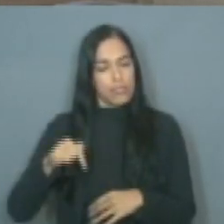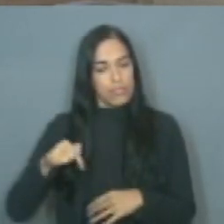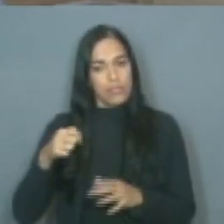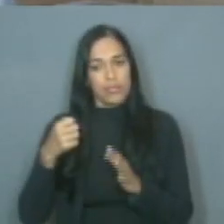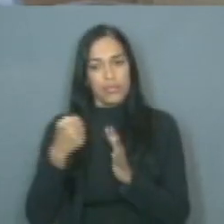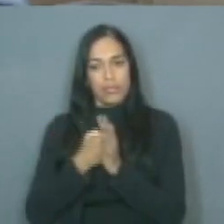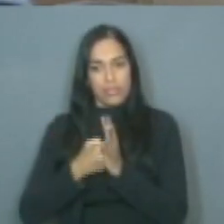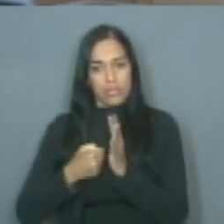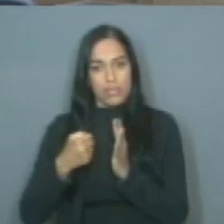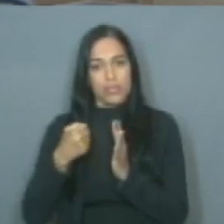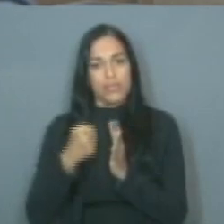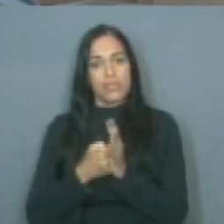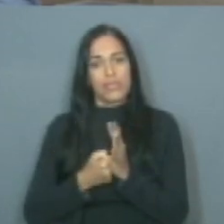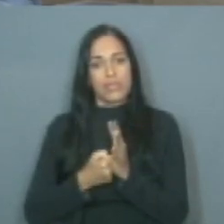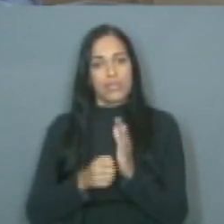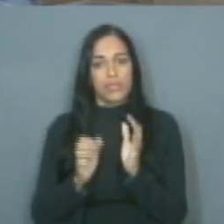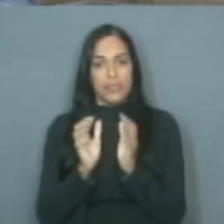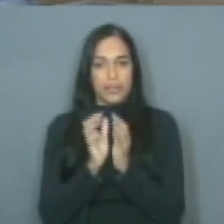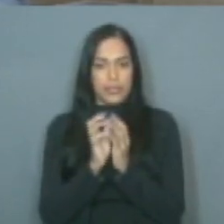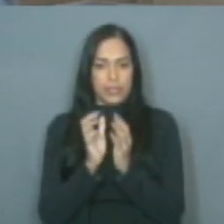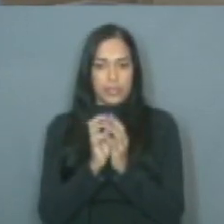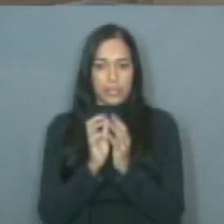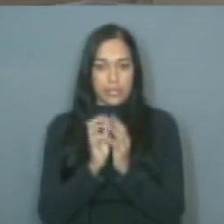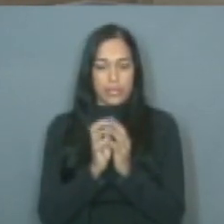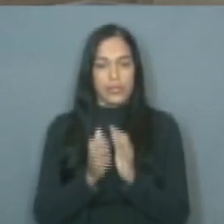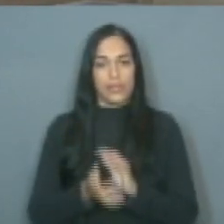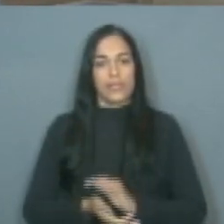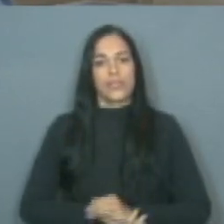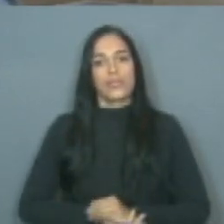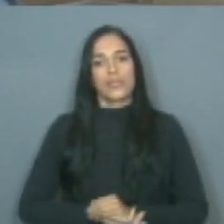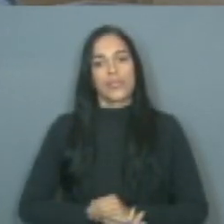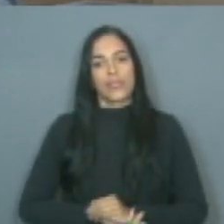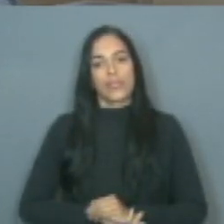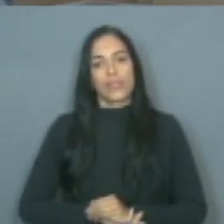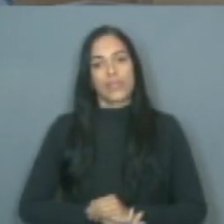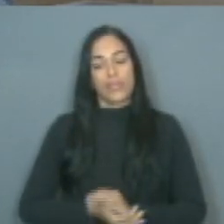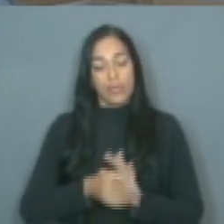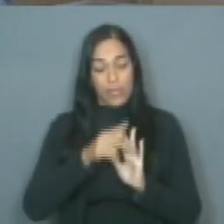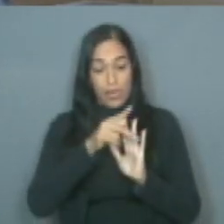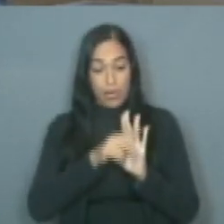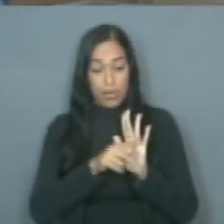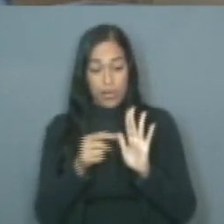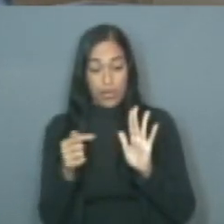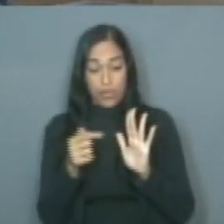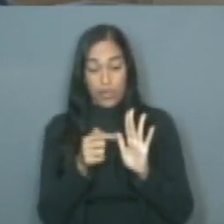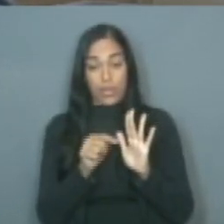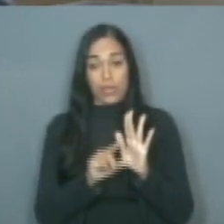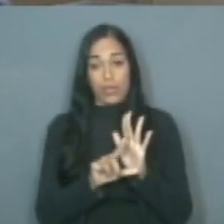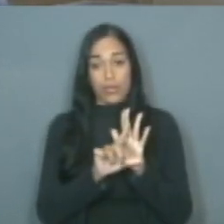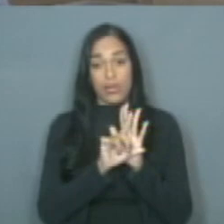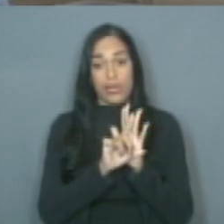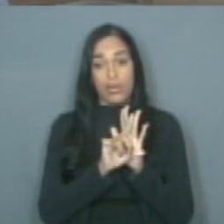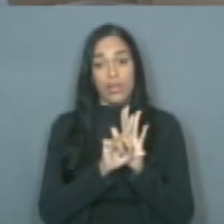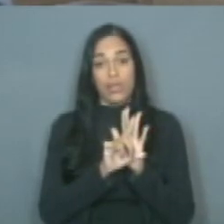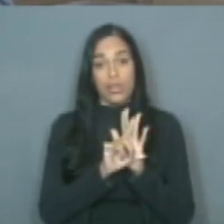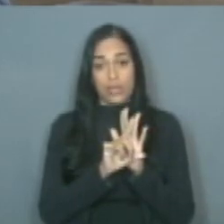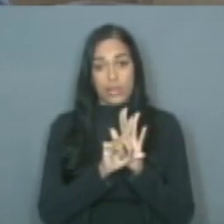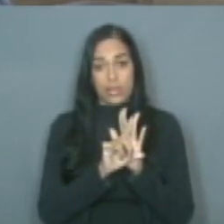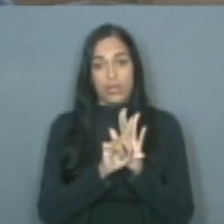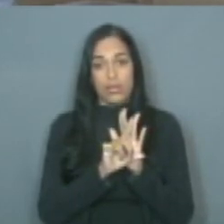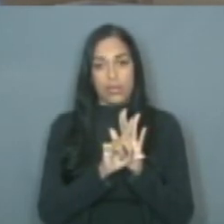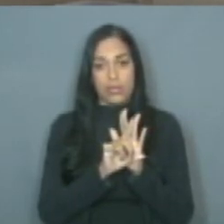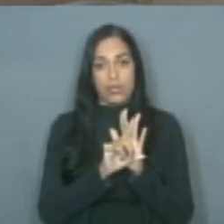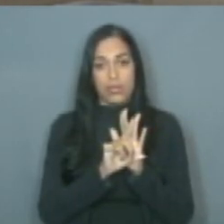lutando pelos recifenses, que é exatamente um projeto de lei, vereador